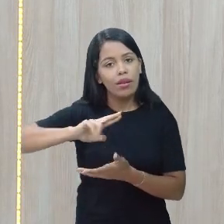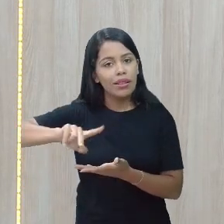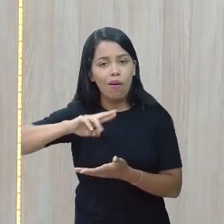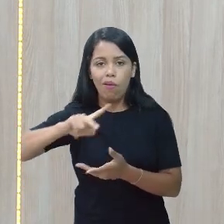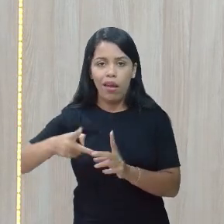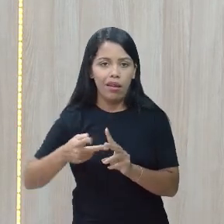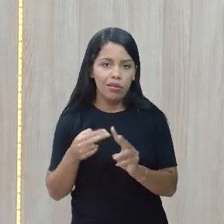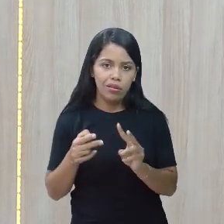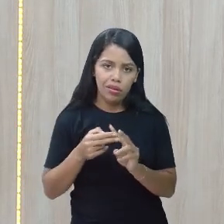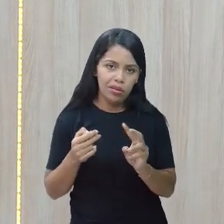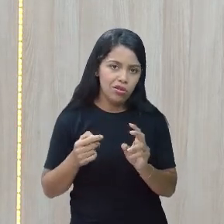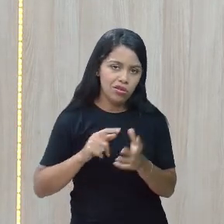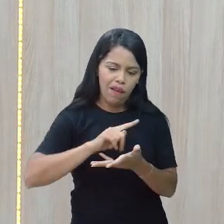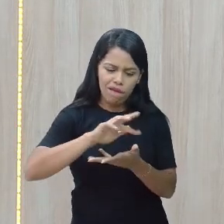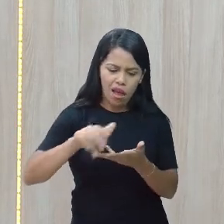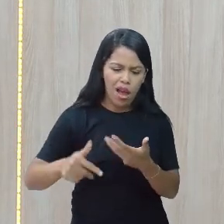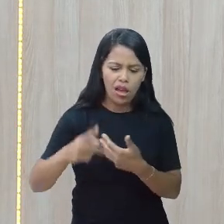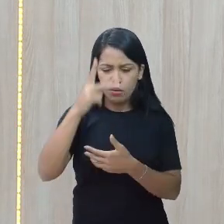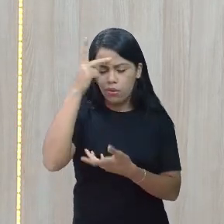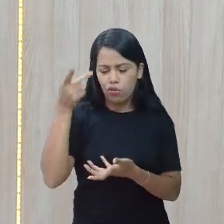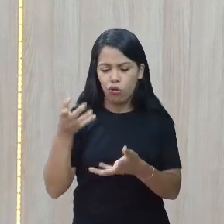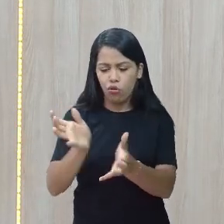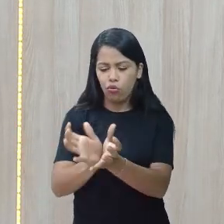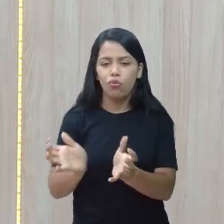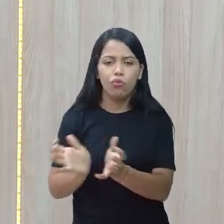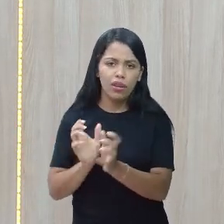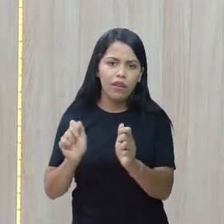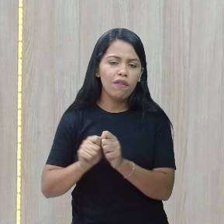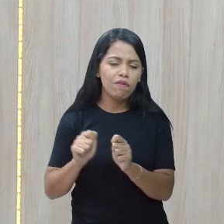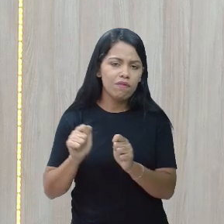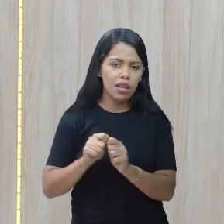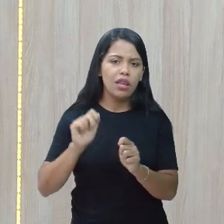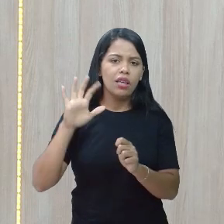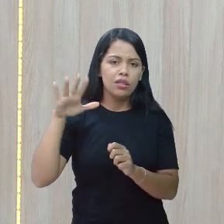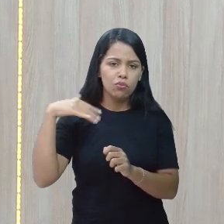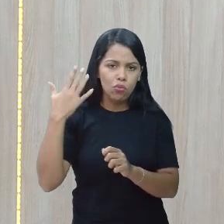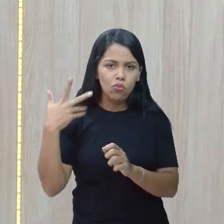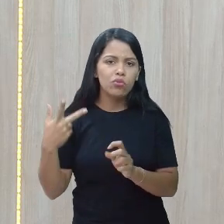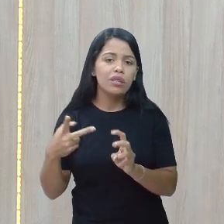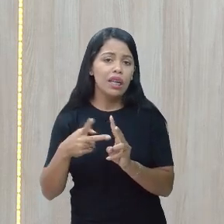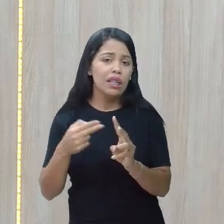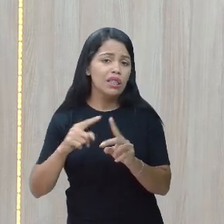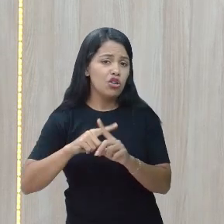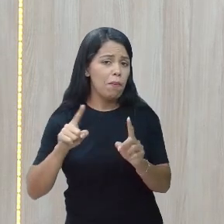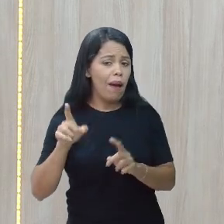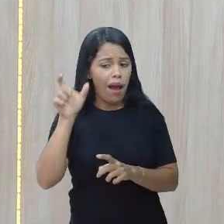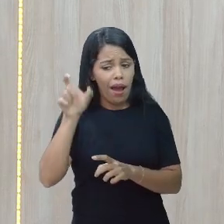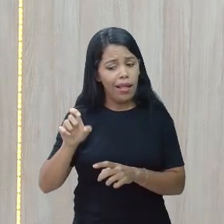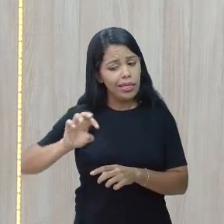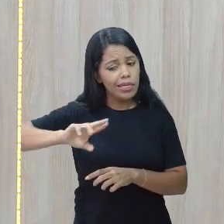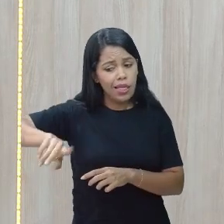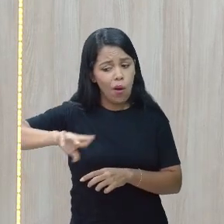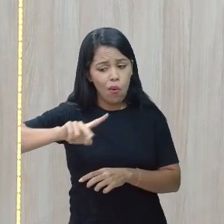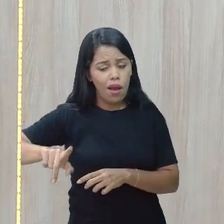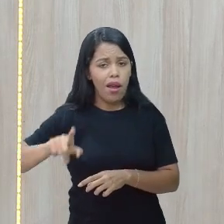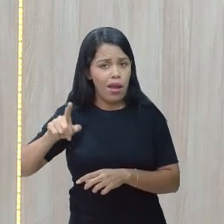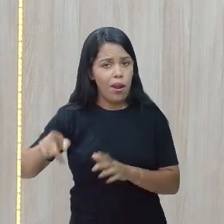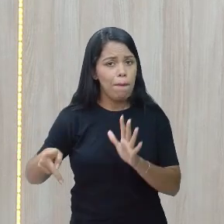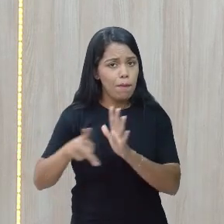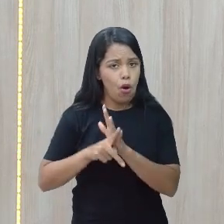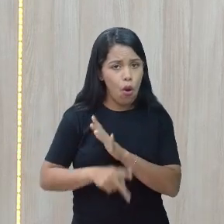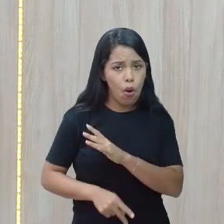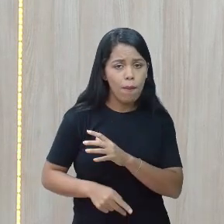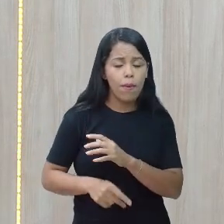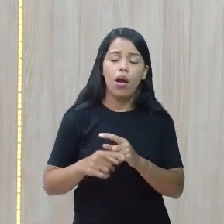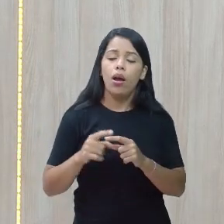Miranda, e existem outros grupos que gravaram música indígena, mas uma